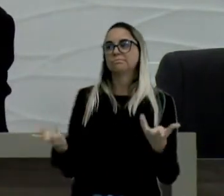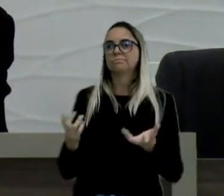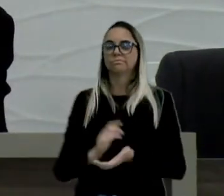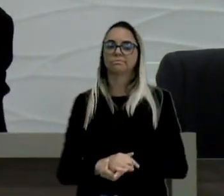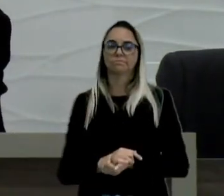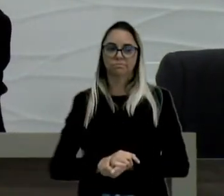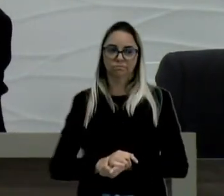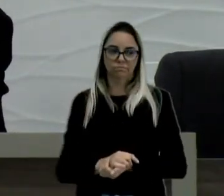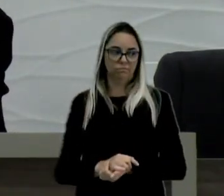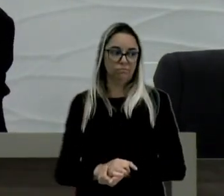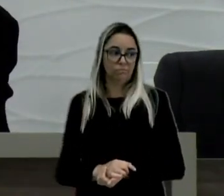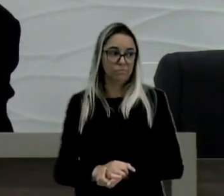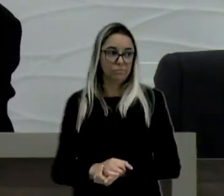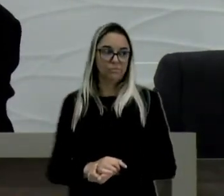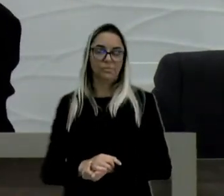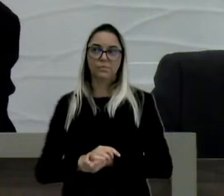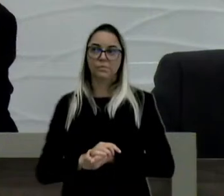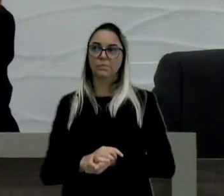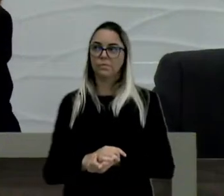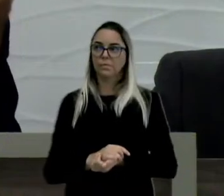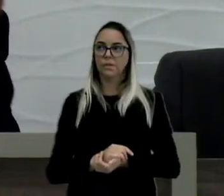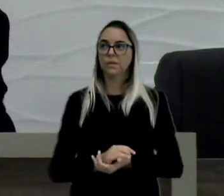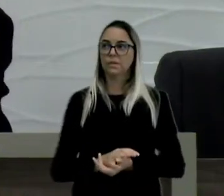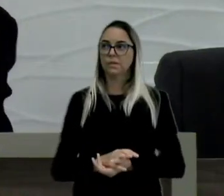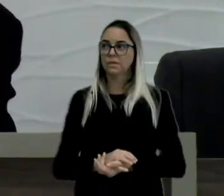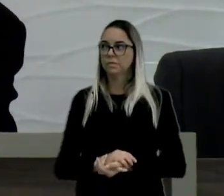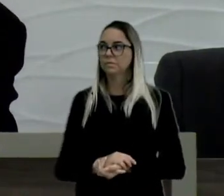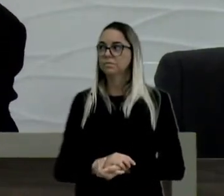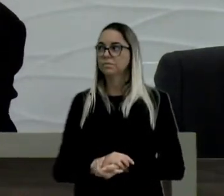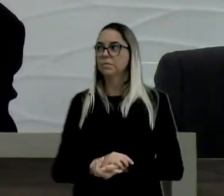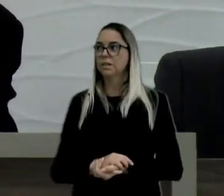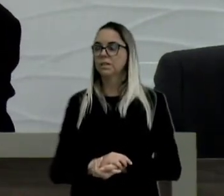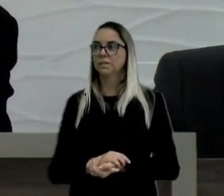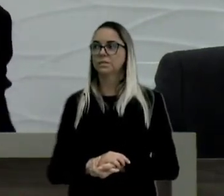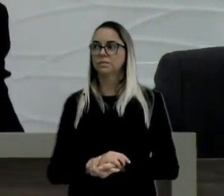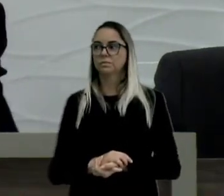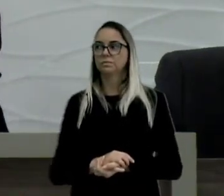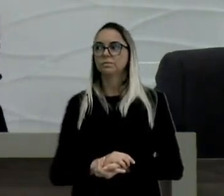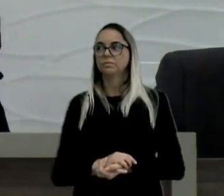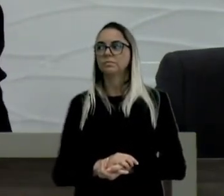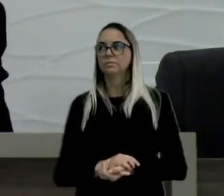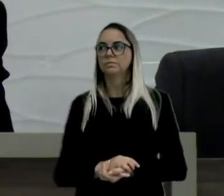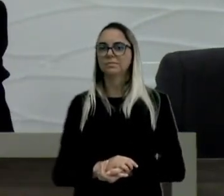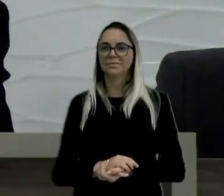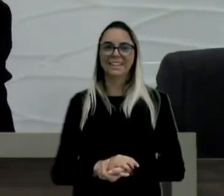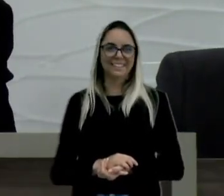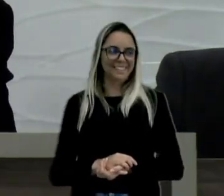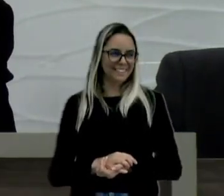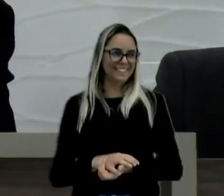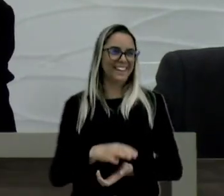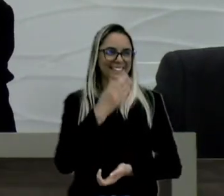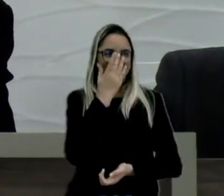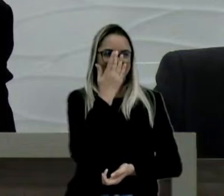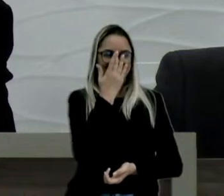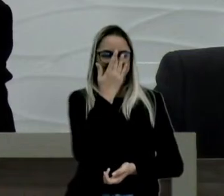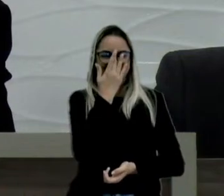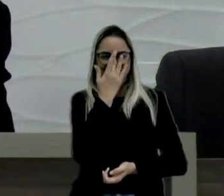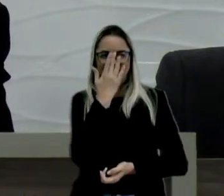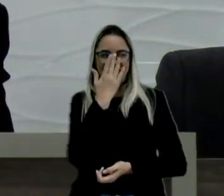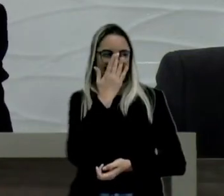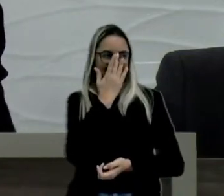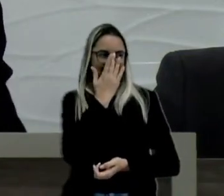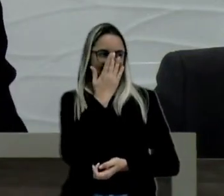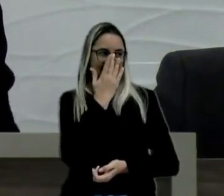ol Porque da outra vez eu tirei da votação ele atrasou aqui a seguinte eu queria que os vereadores